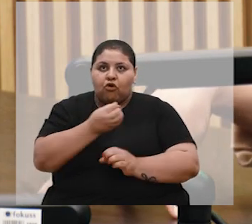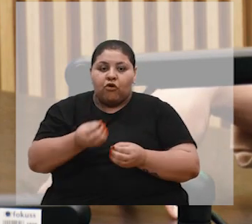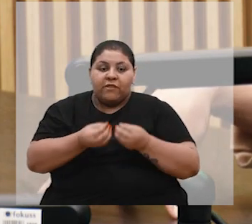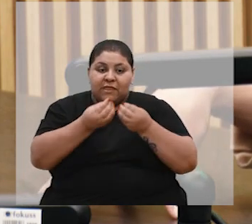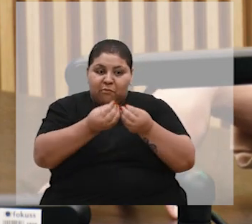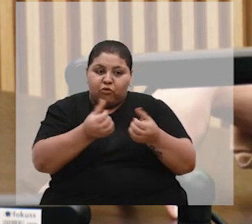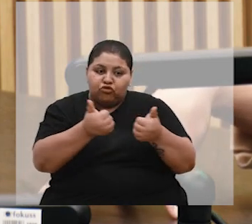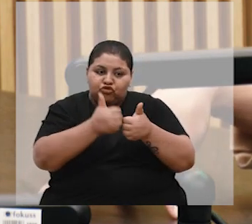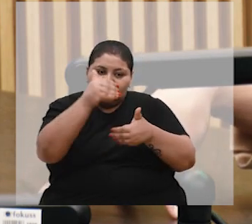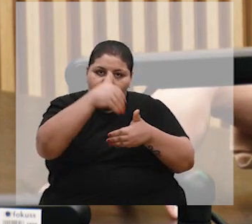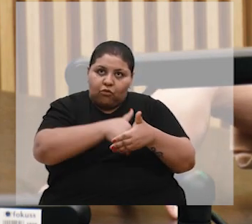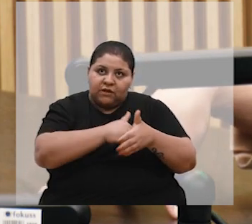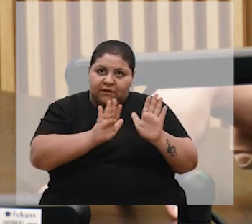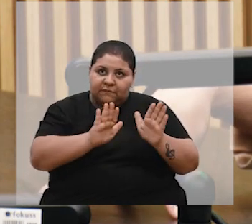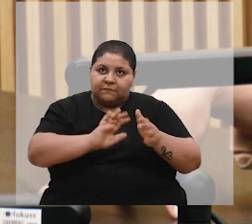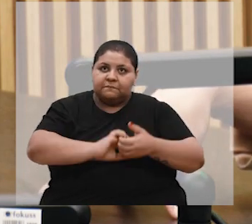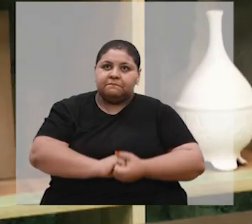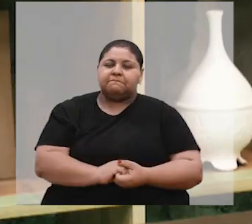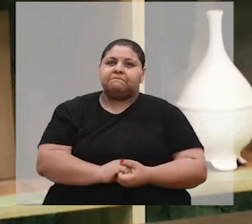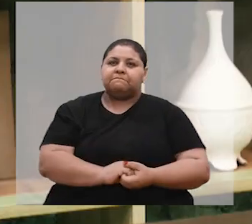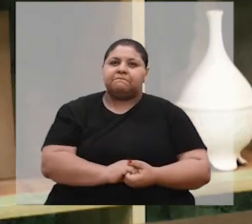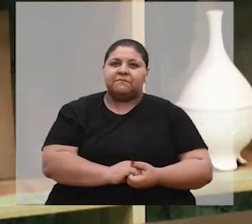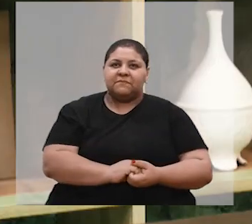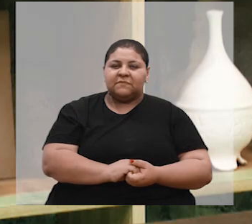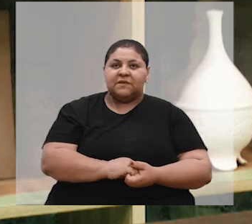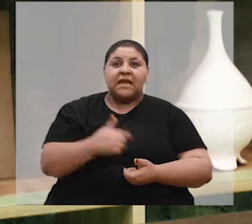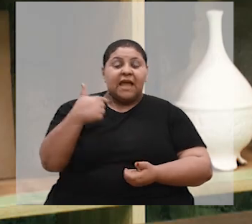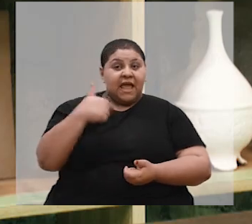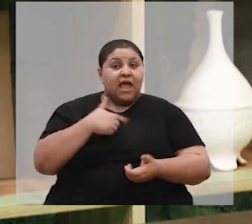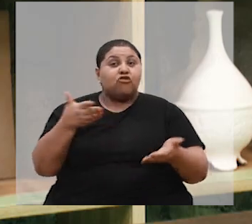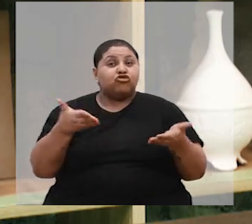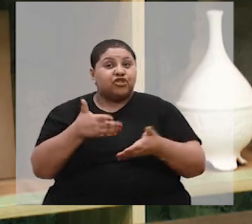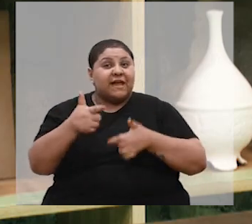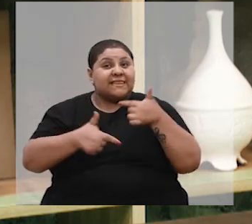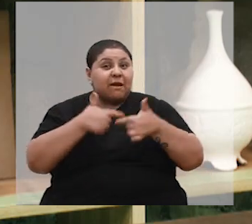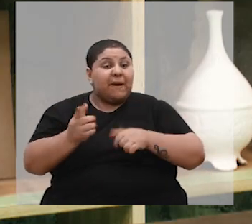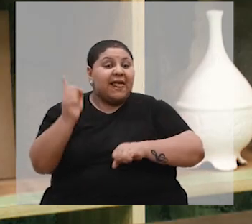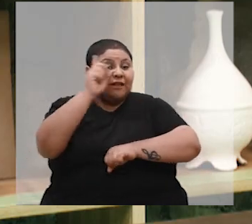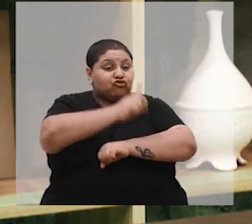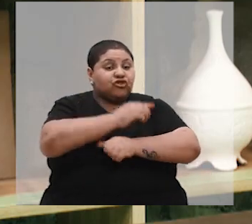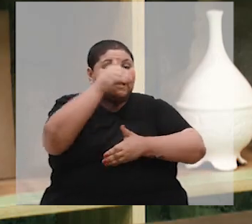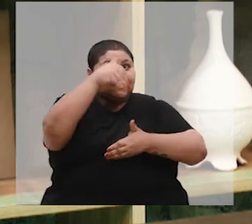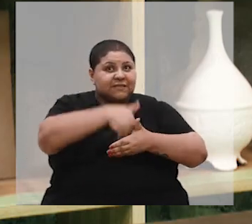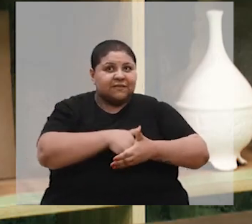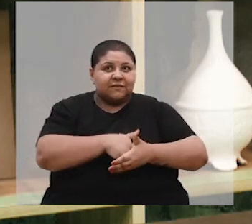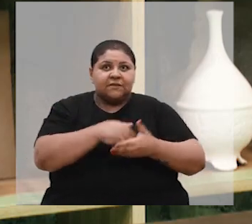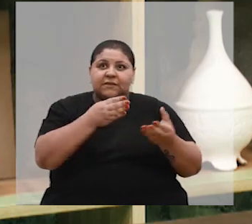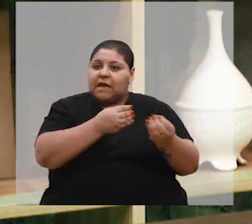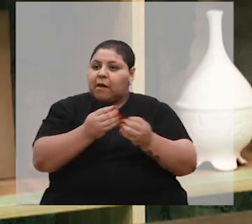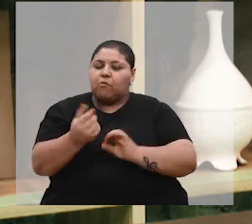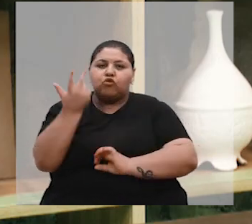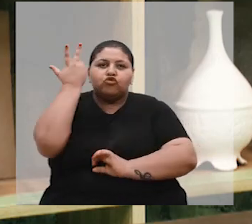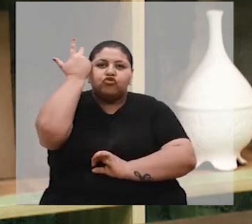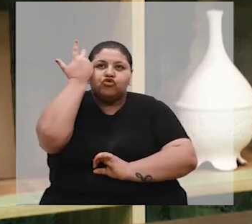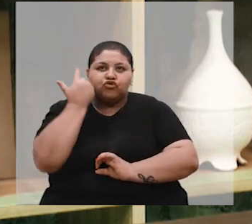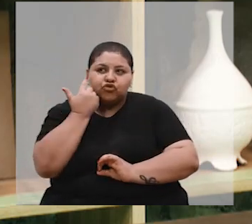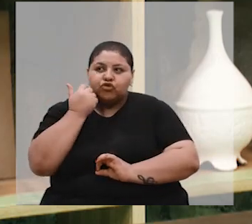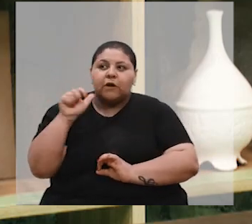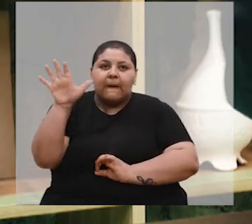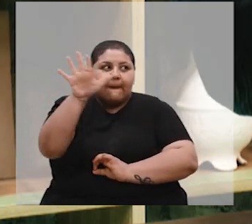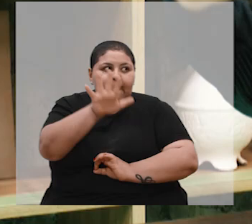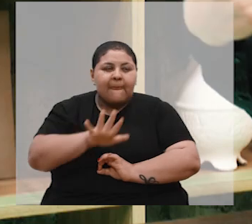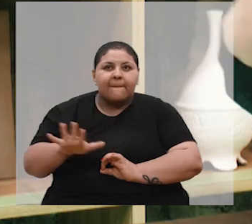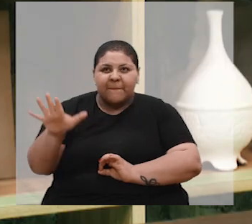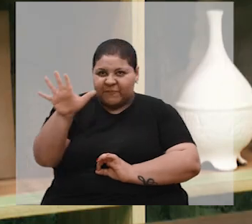urna junto contigo para votar. E sabe que eu já fui mesário, né, em algumas eleições, e é muito comum nas eleições gerais, né,